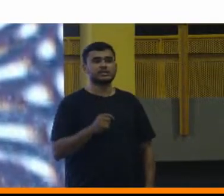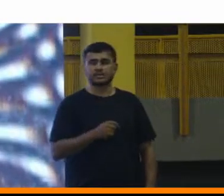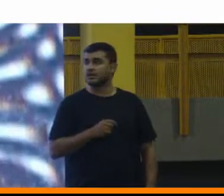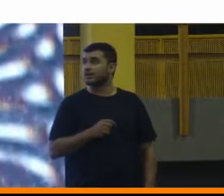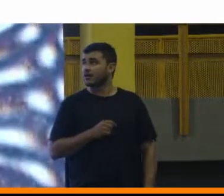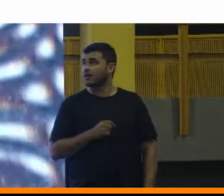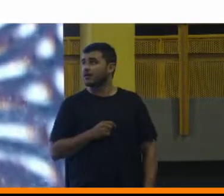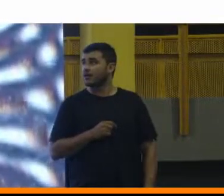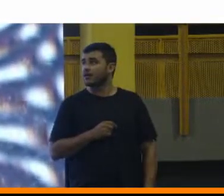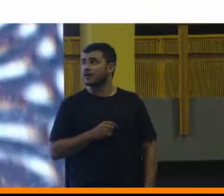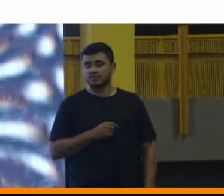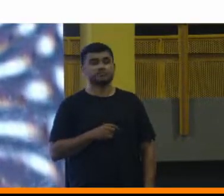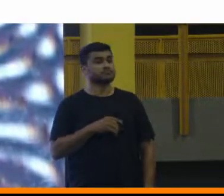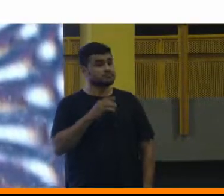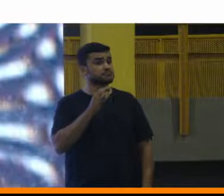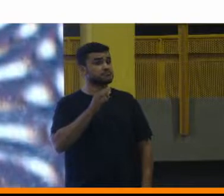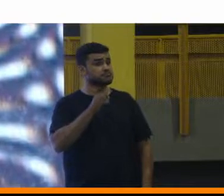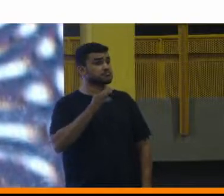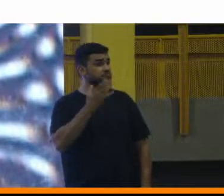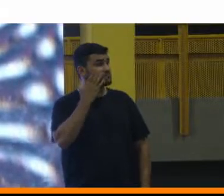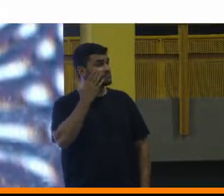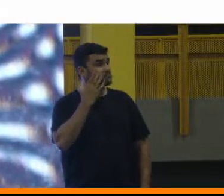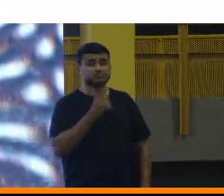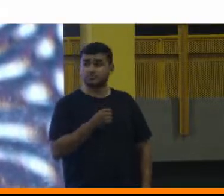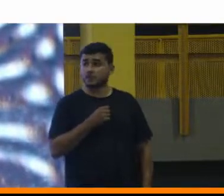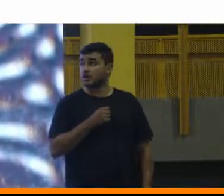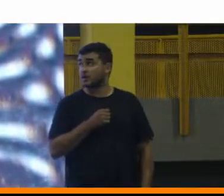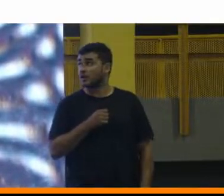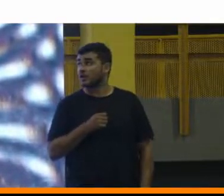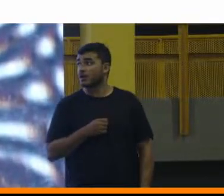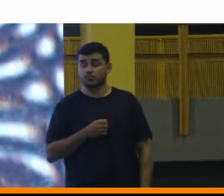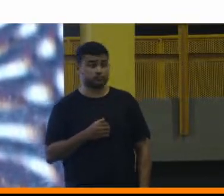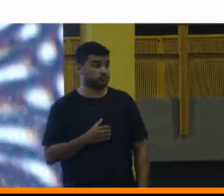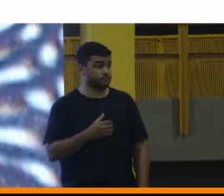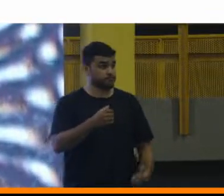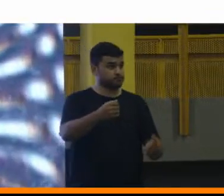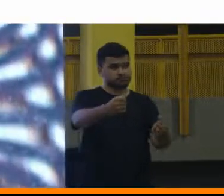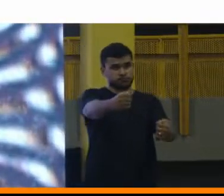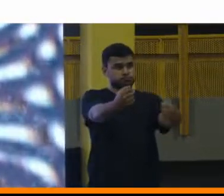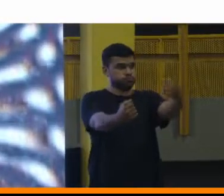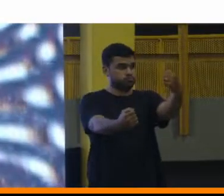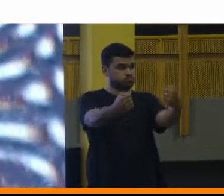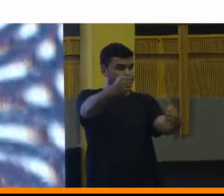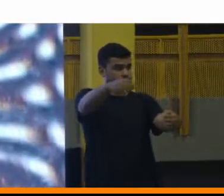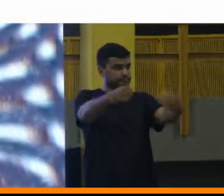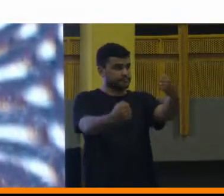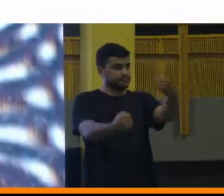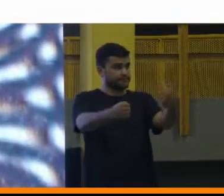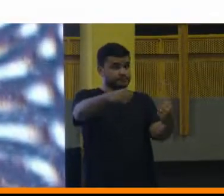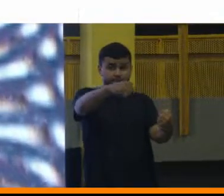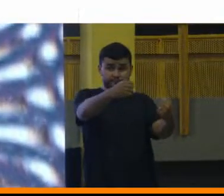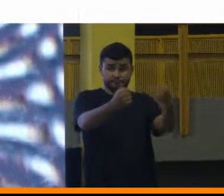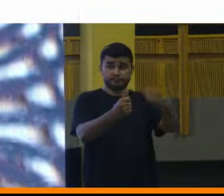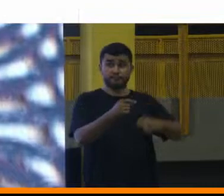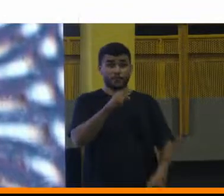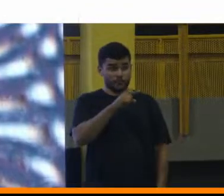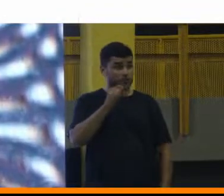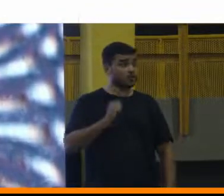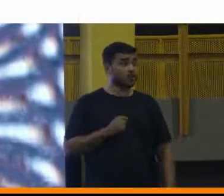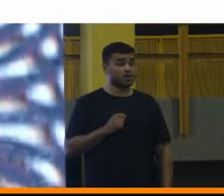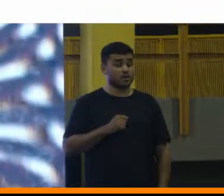Olha que dor interessante essa. Você está parado, certo? Está lá, você está no ônibus.